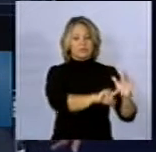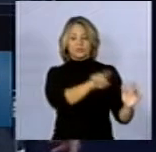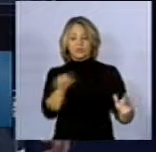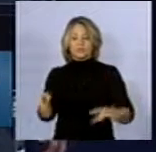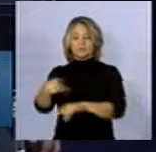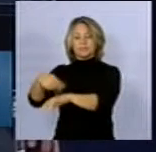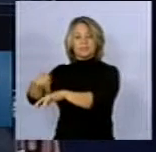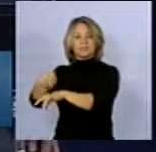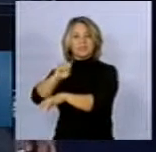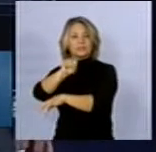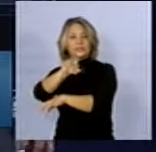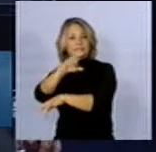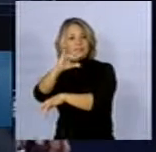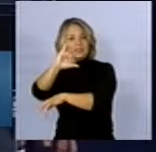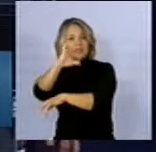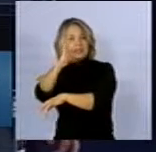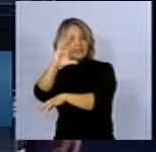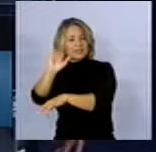diferente.